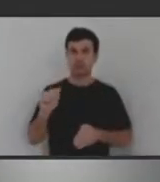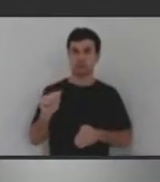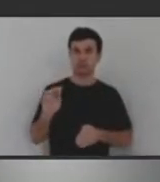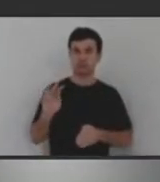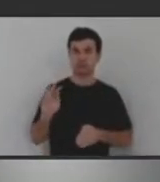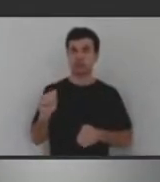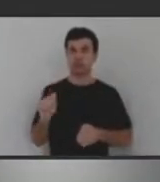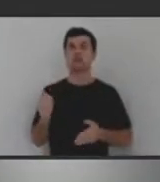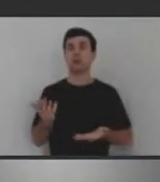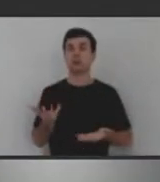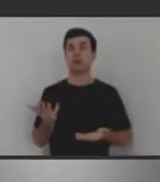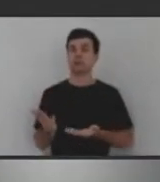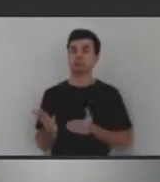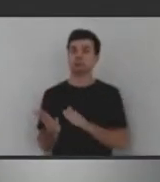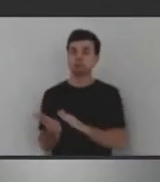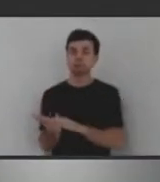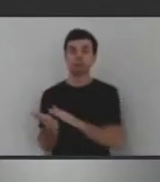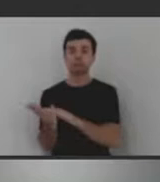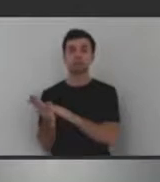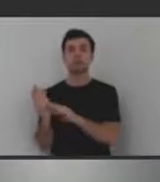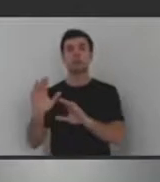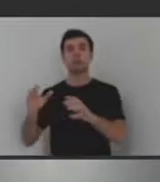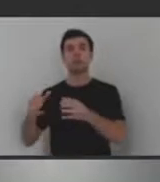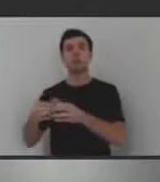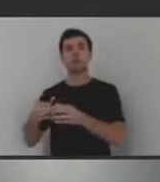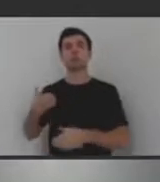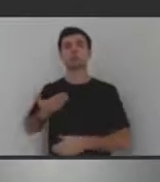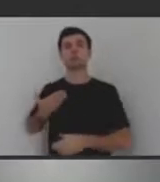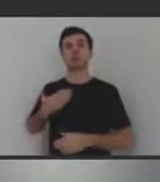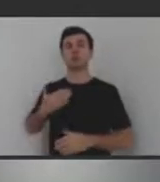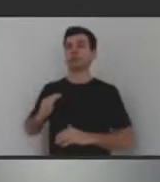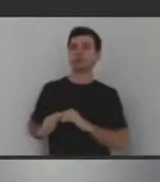de congratulação ao grupo social de Amigos em Ação